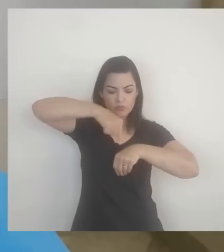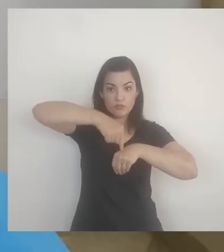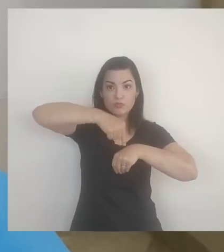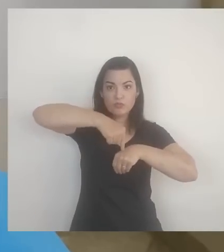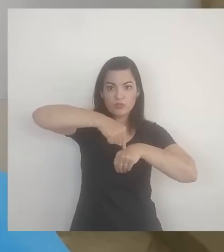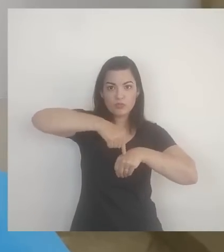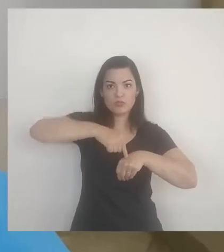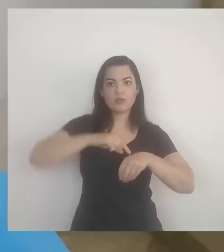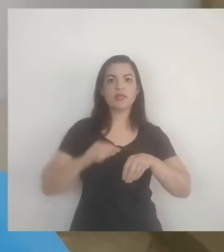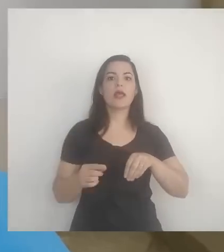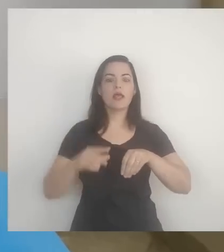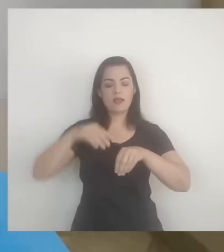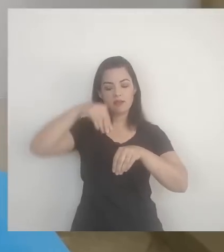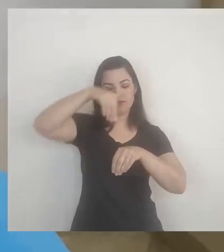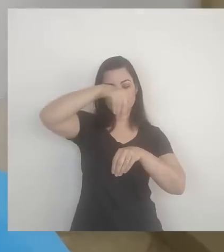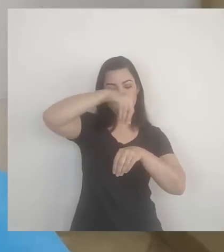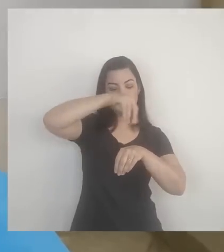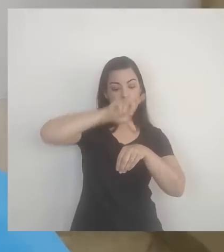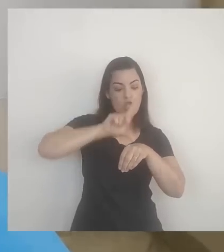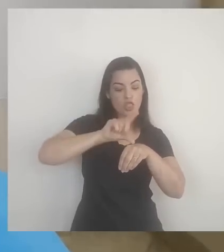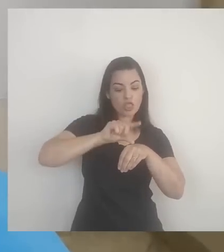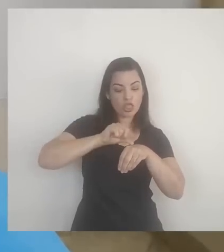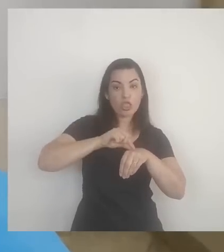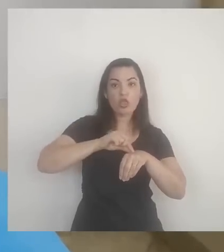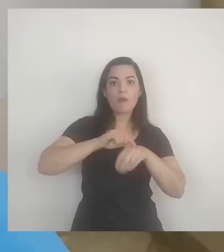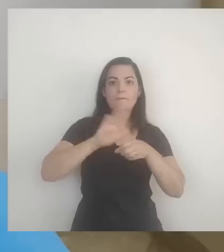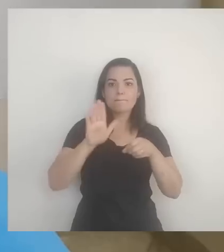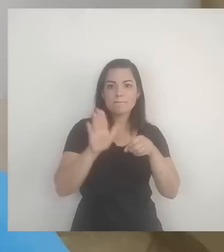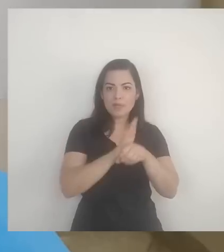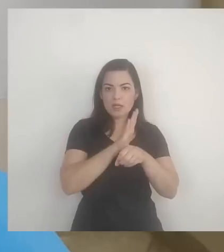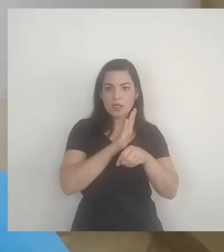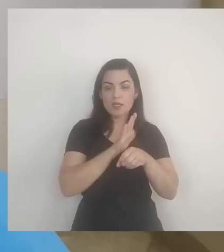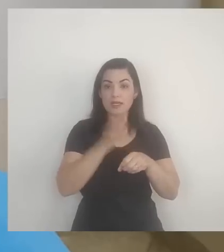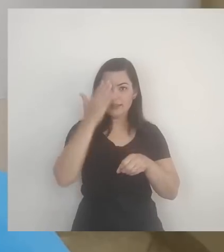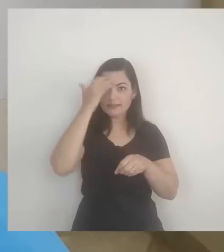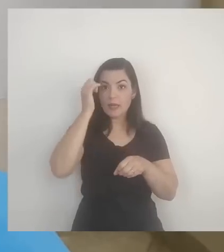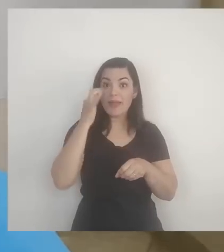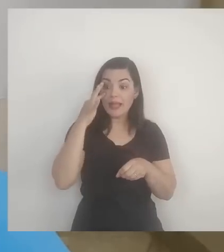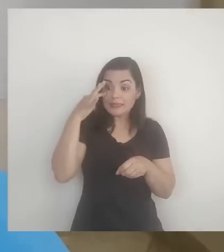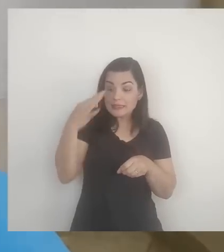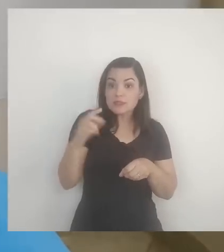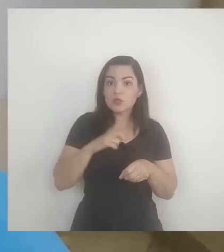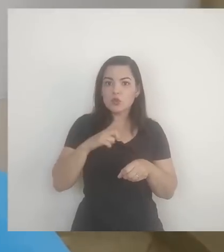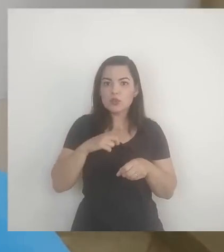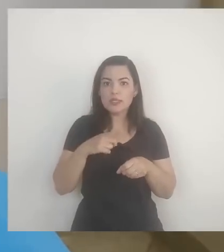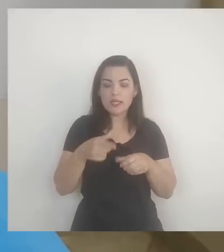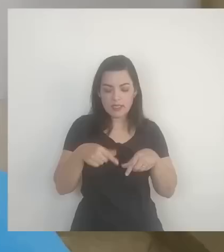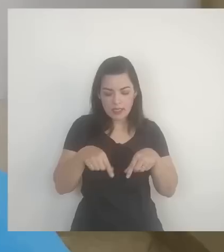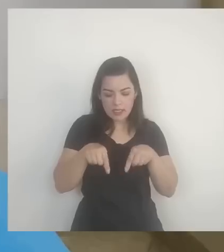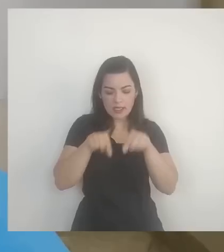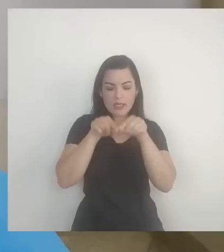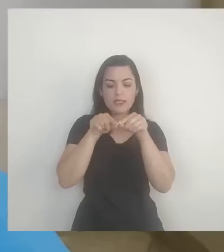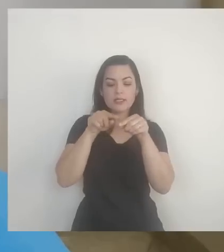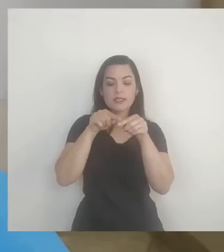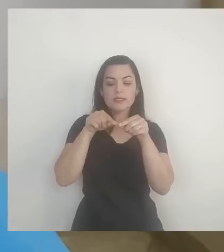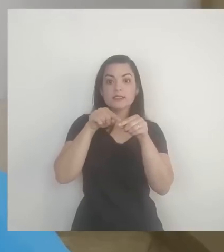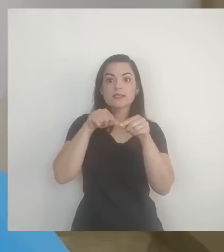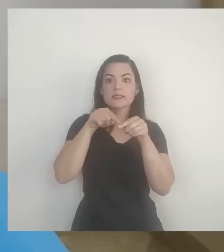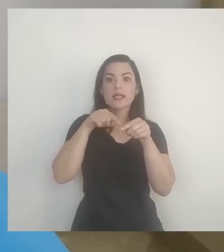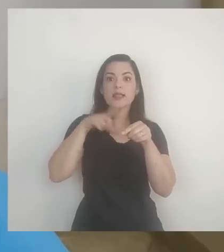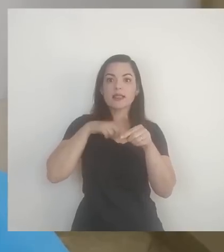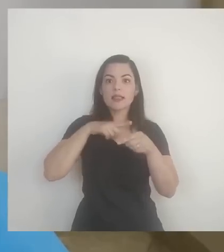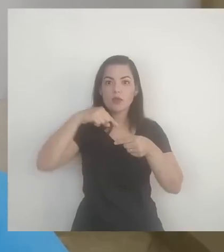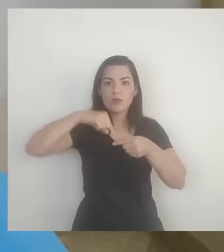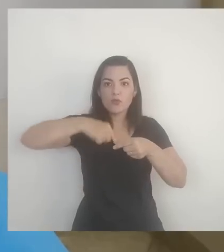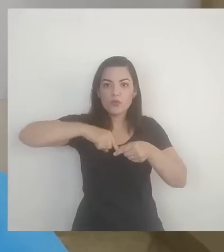Se vocês observarem depois com bastante atenção, vocês vão ver que aqui em cima nós temos um buraquinho. Então ela